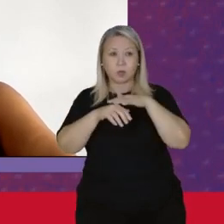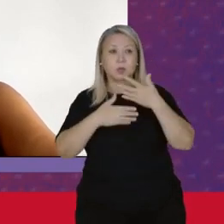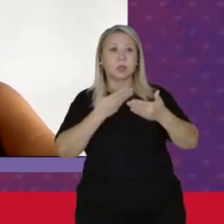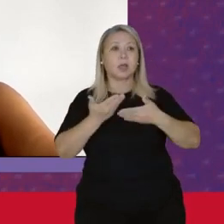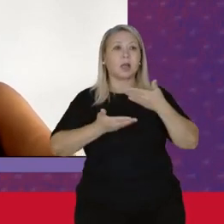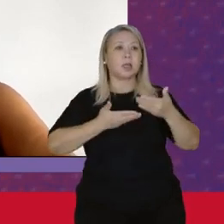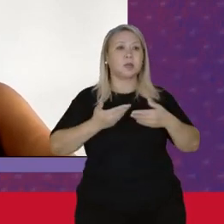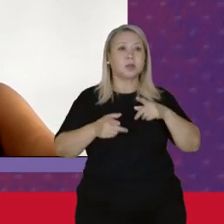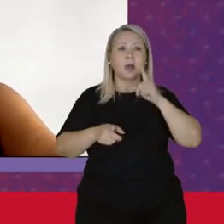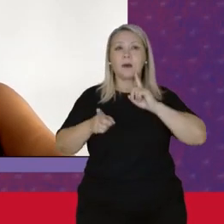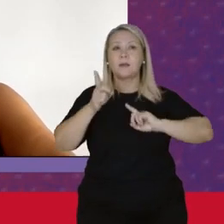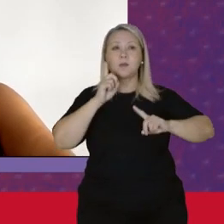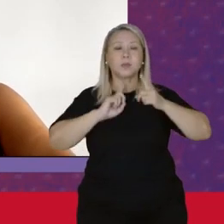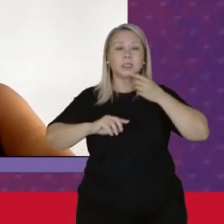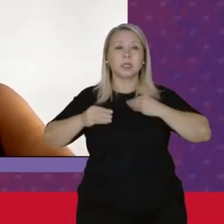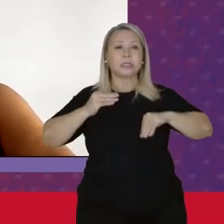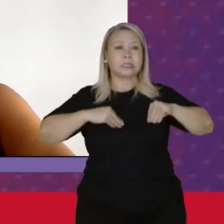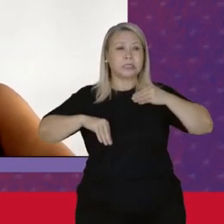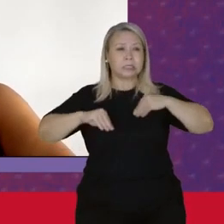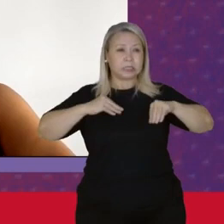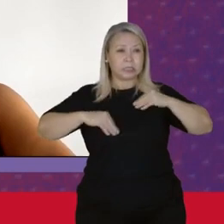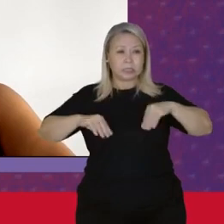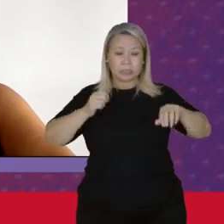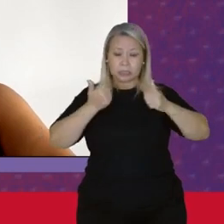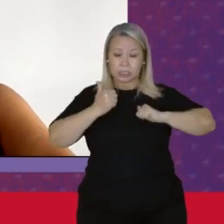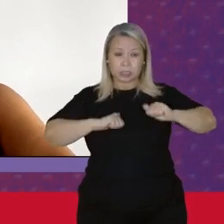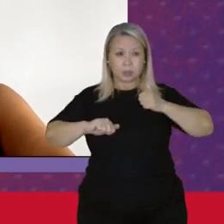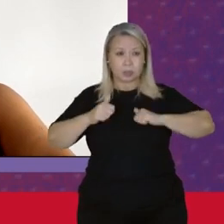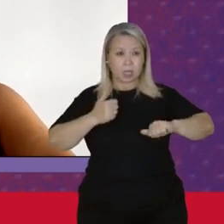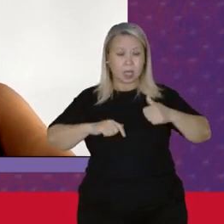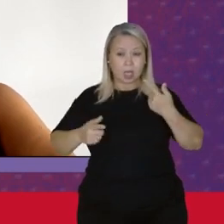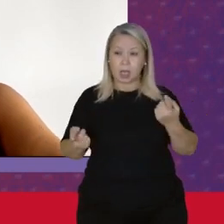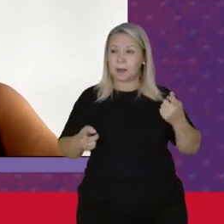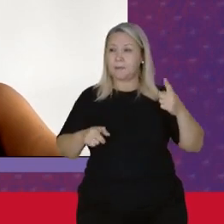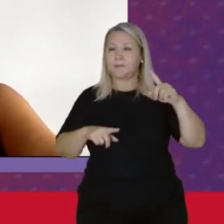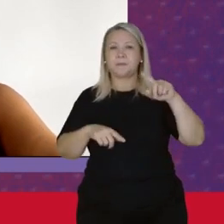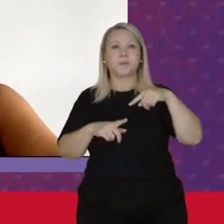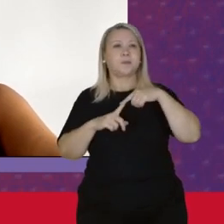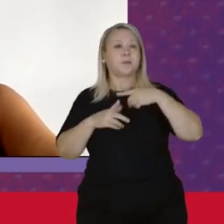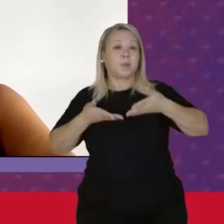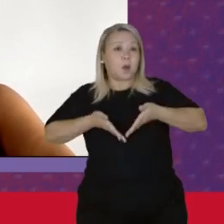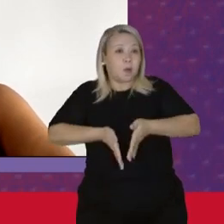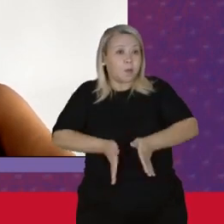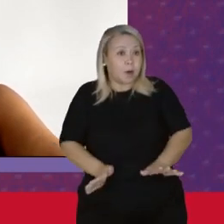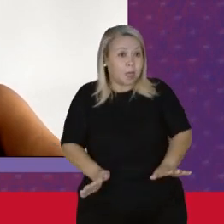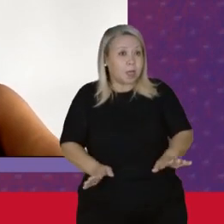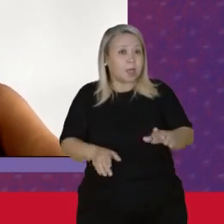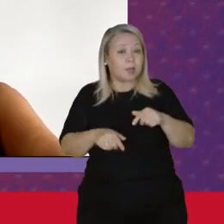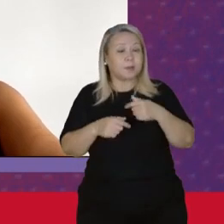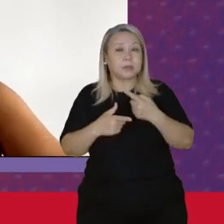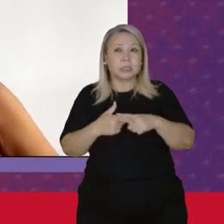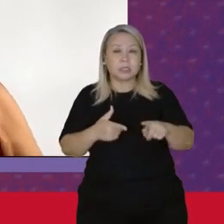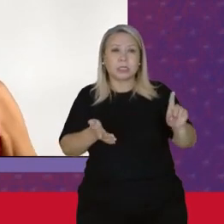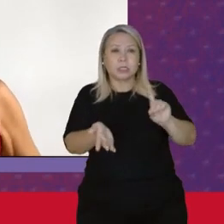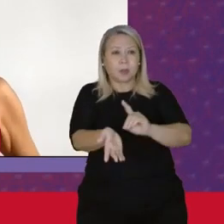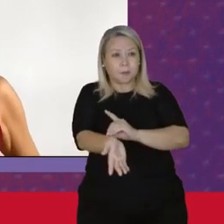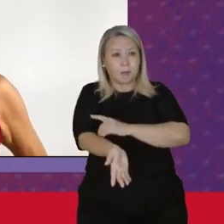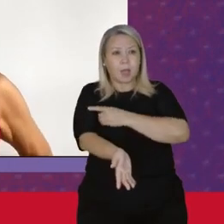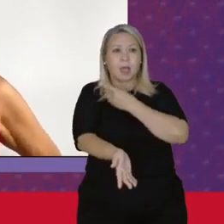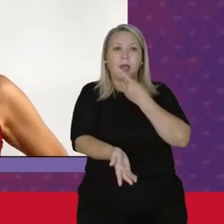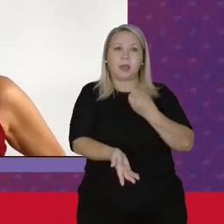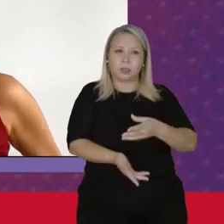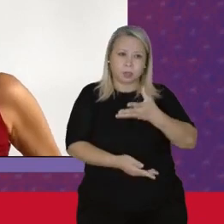à depressão, ansiedade, problemas reprodutivos, más formações fetais, diabetes,